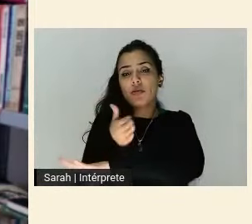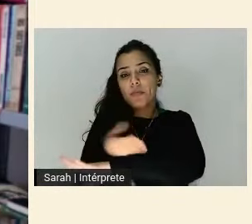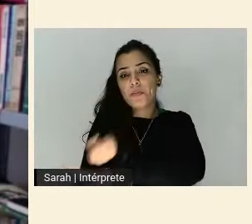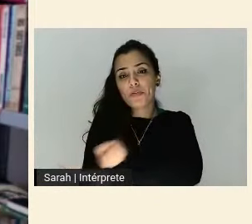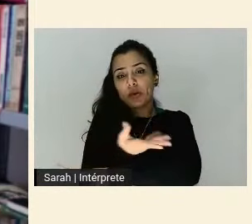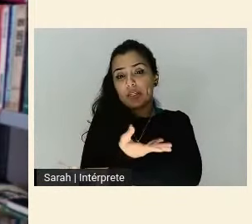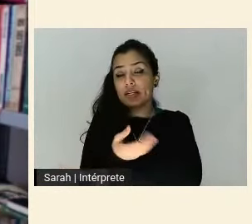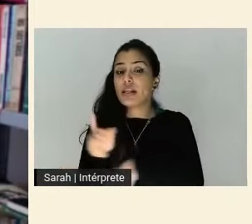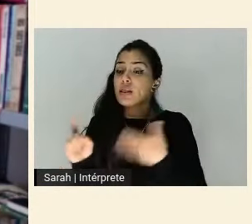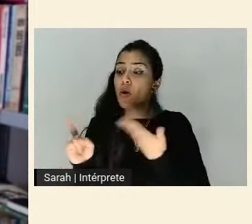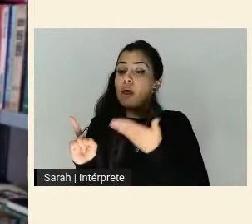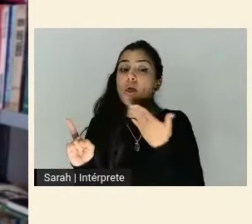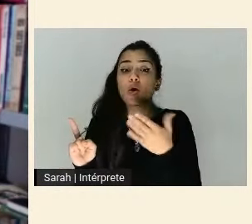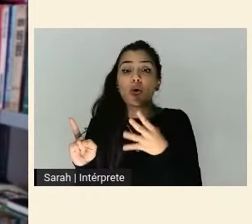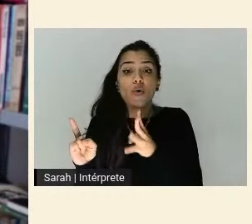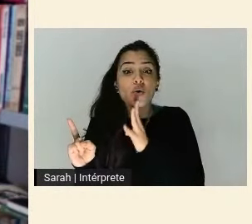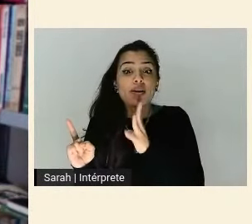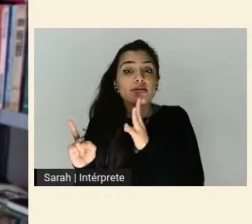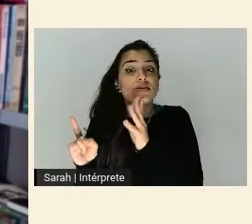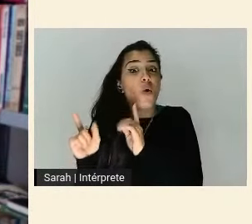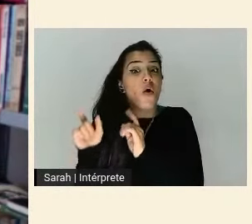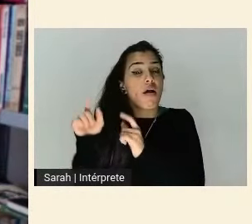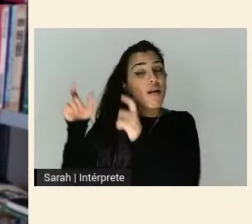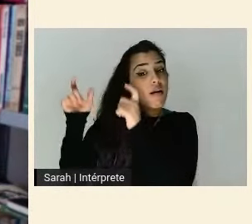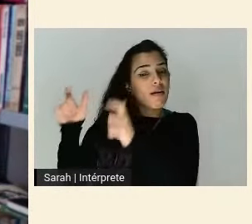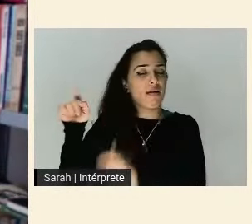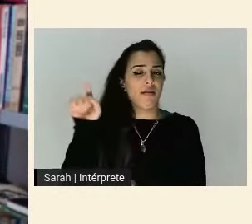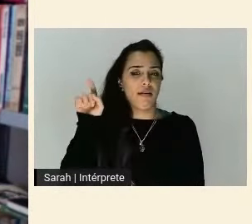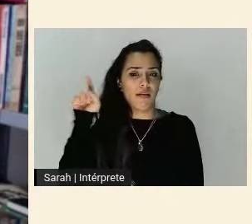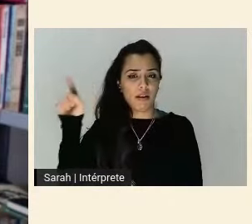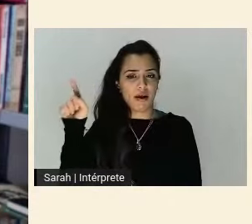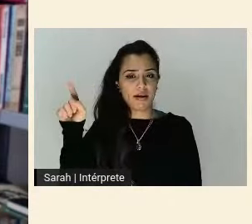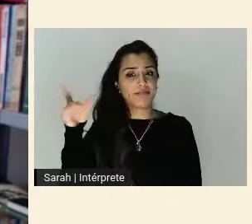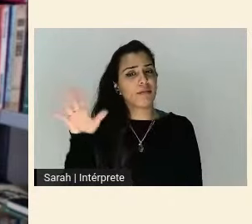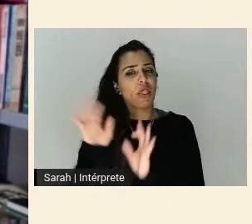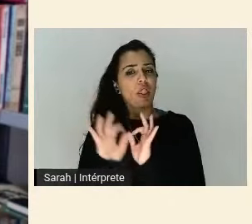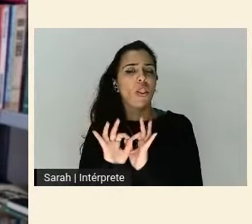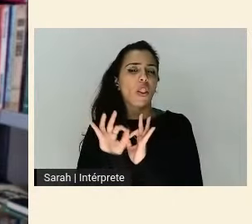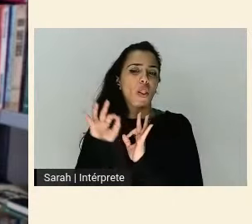ele conheceu as escolas modernistas. Quer dizer, estava longe de